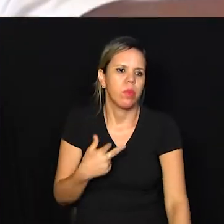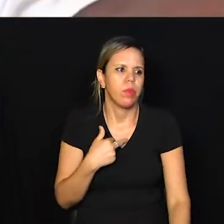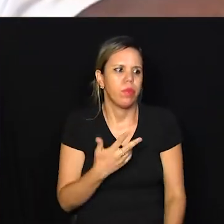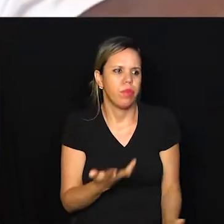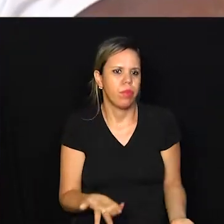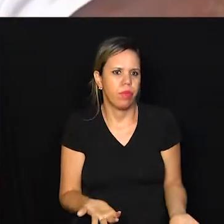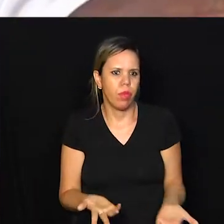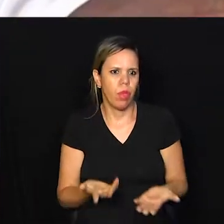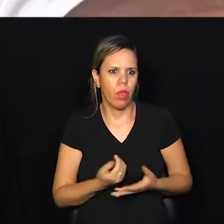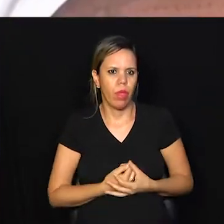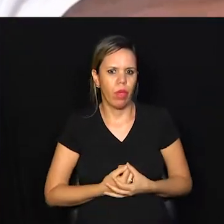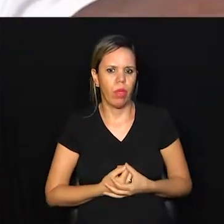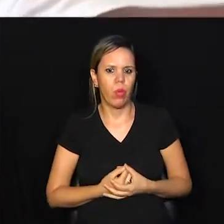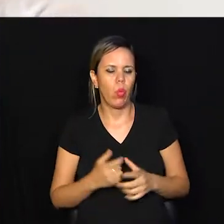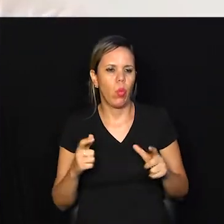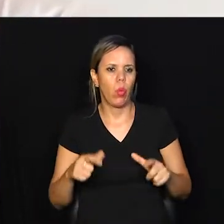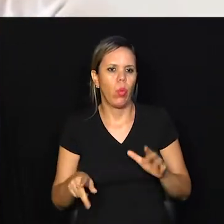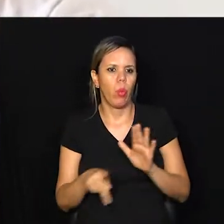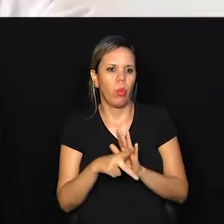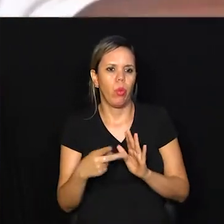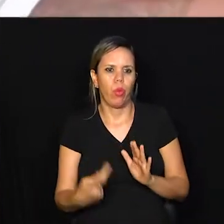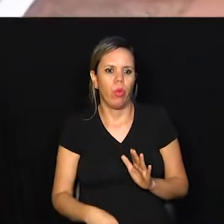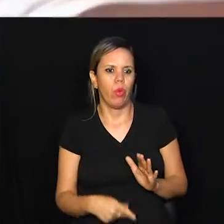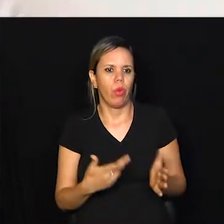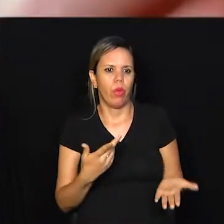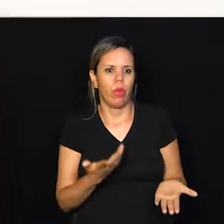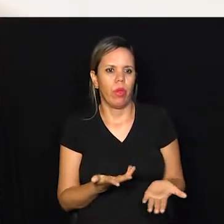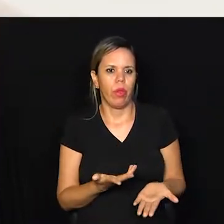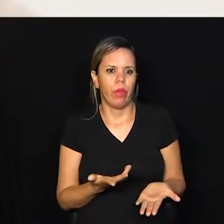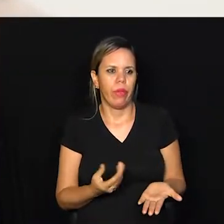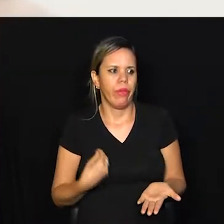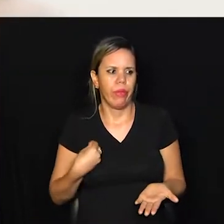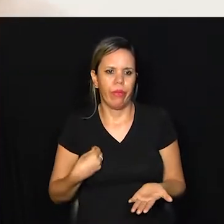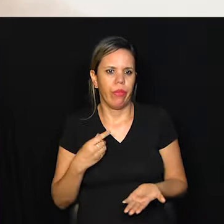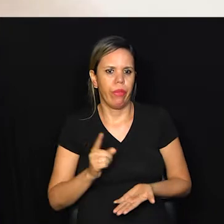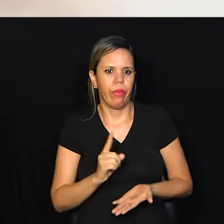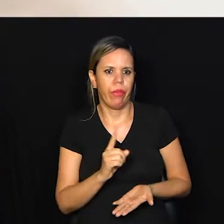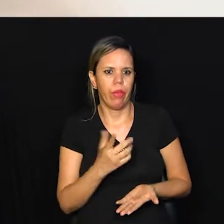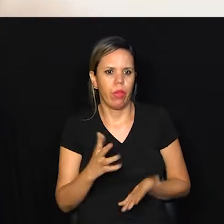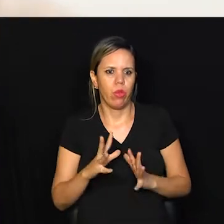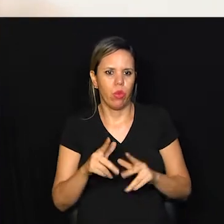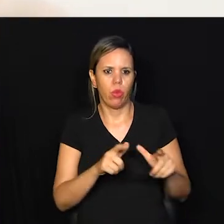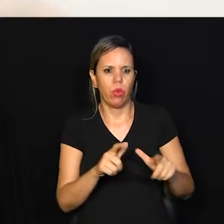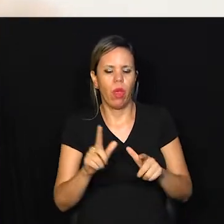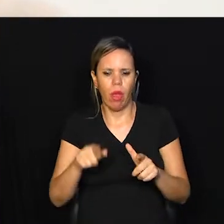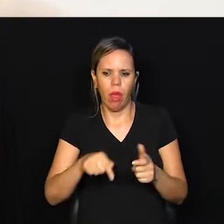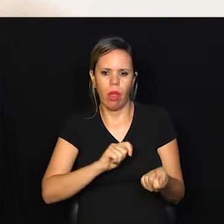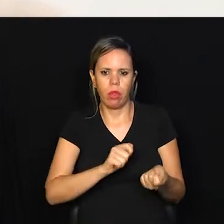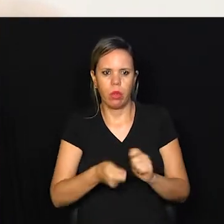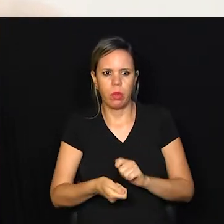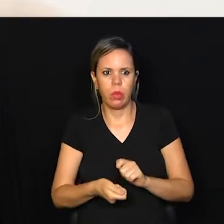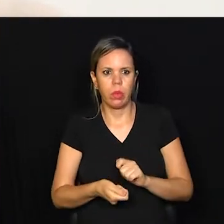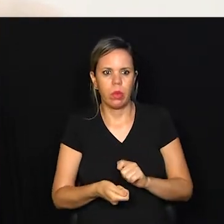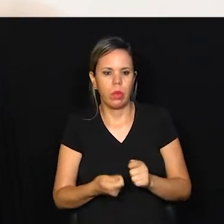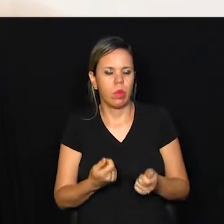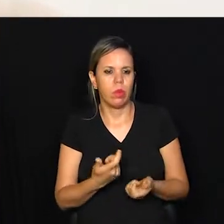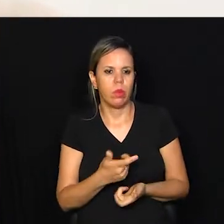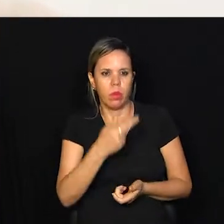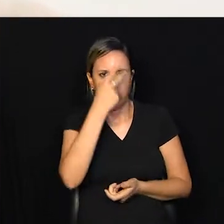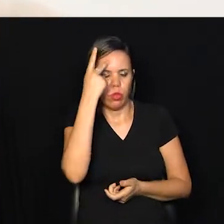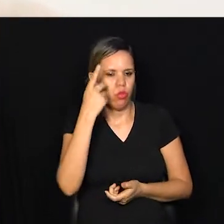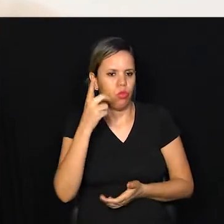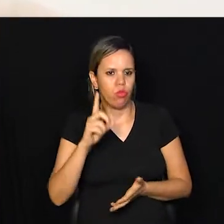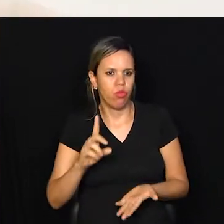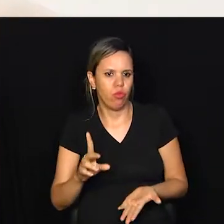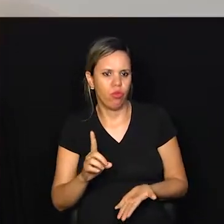seja o local adequado dela, que não é o local que ela vive, né? Adequado, todo lugar é adequado, não existe um negócio. A pessoa tem o direito